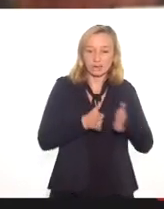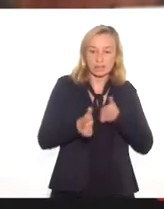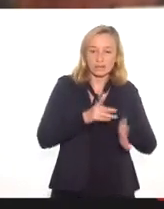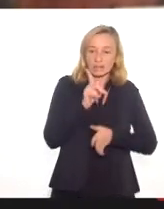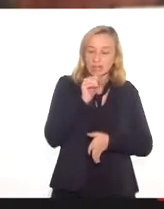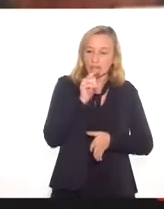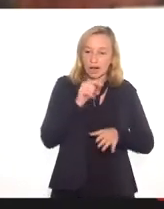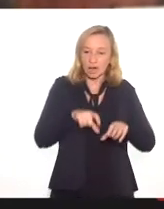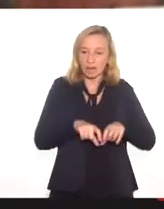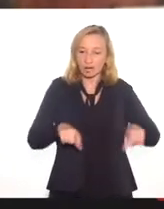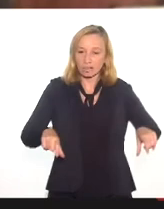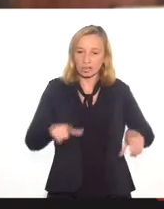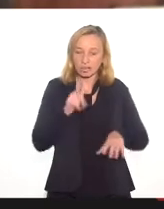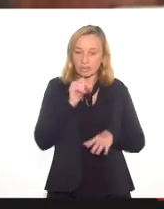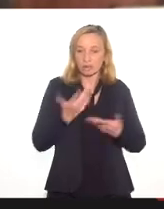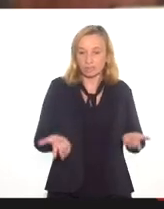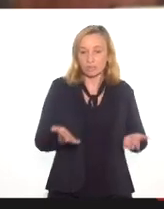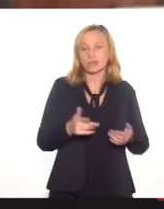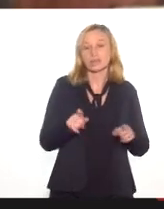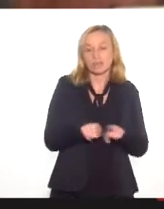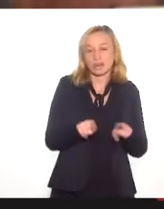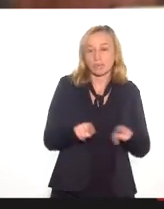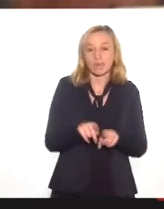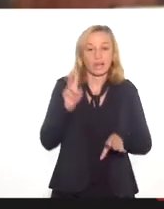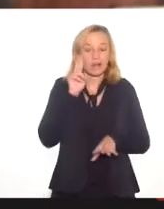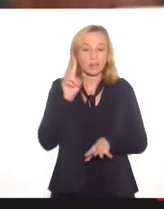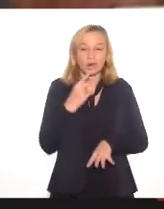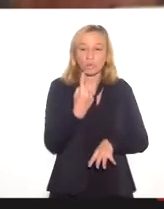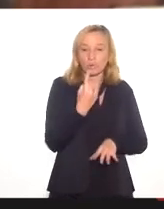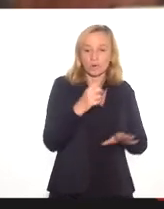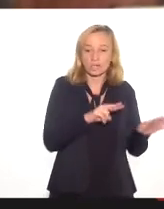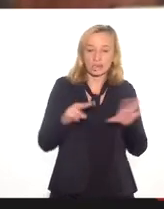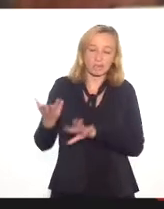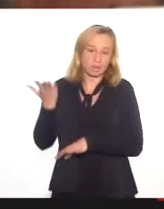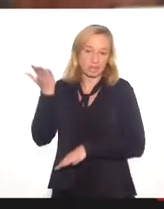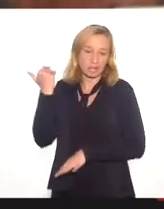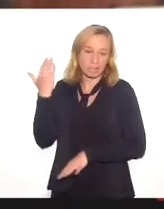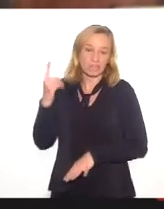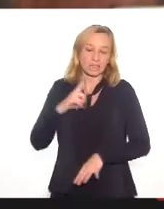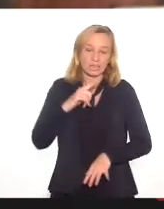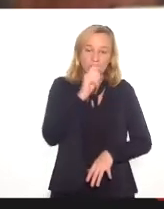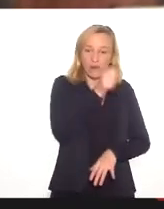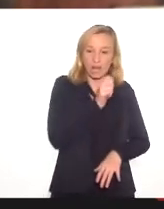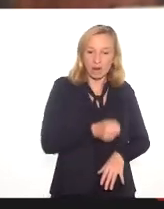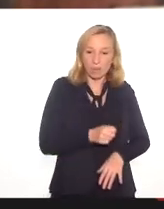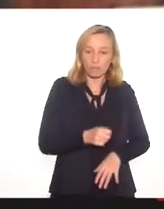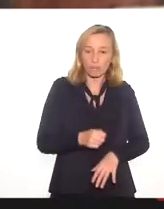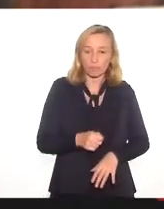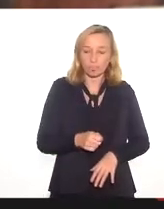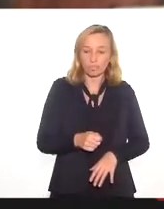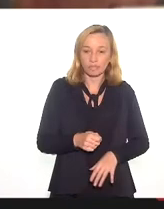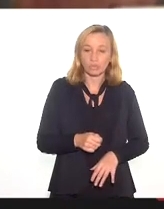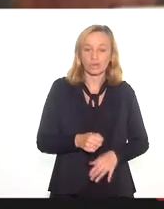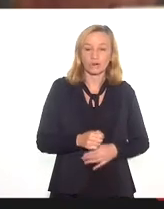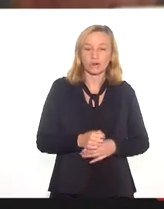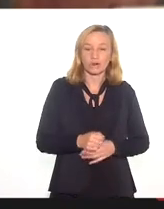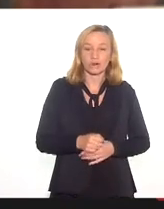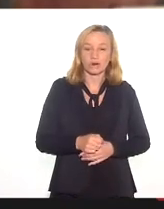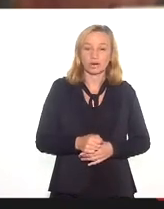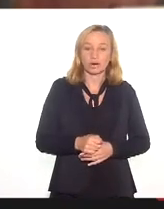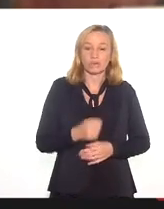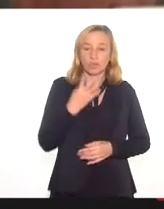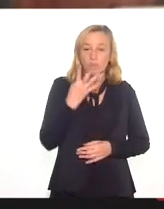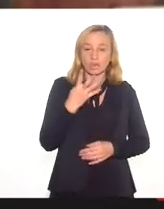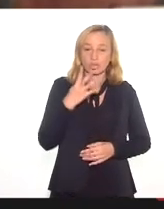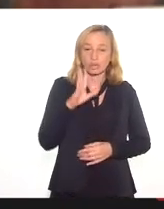esgoto. Preciso abrir um parêntese para lembrar que uma semana atrás houve um leilão de concessão de quatro